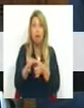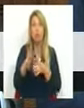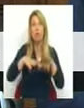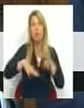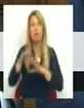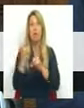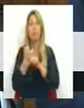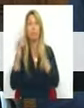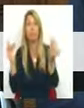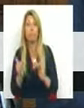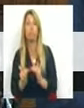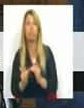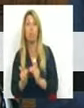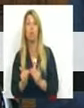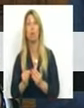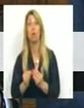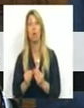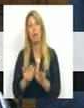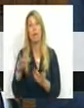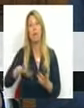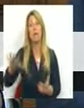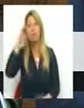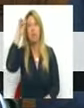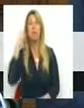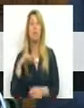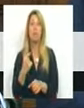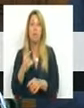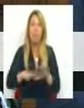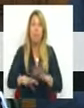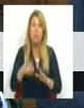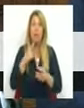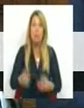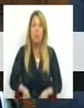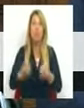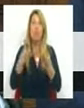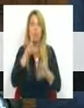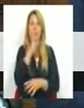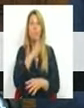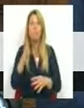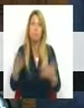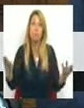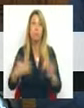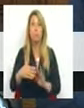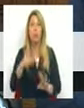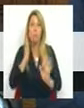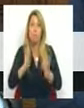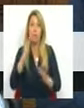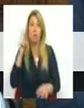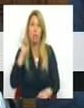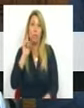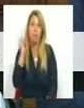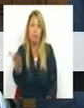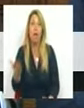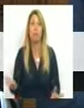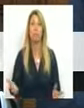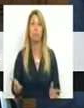num ambiente difícil para o fazer e conseguiu implementá-lo. Os méritos também têm que ser dados